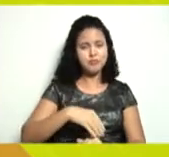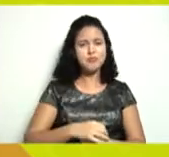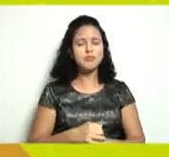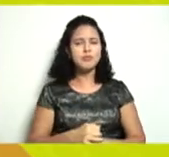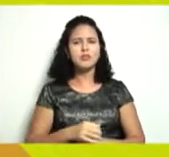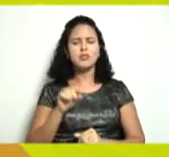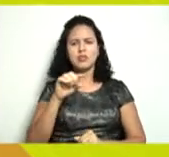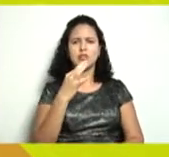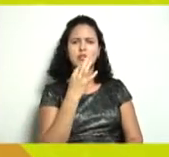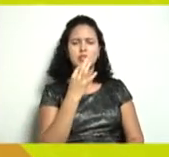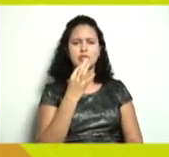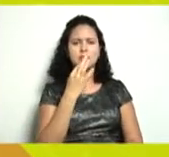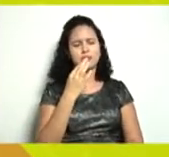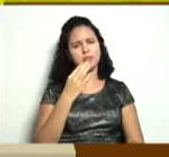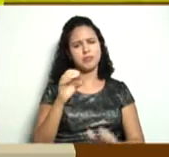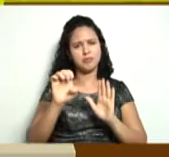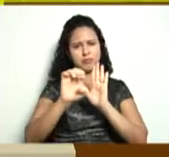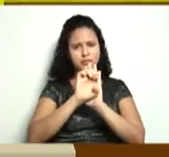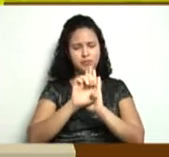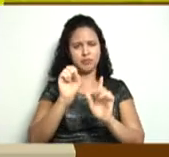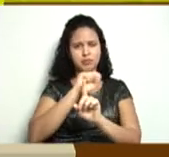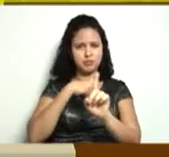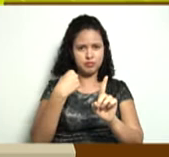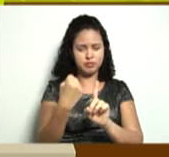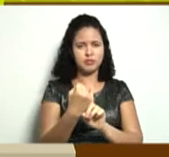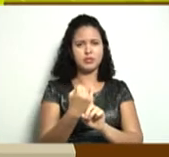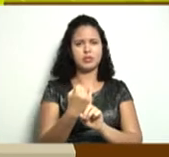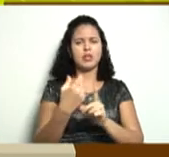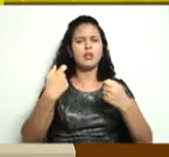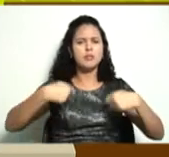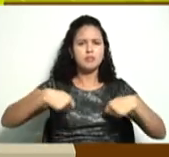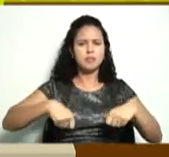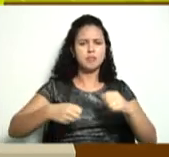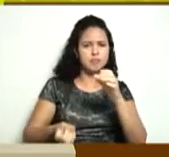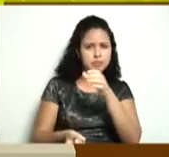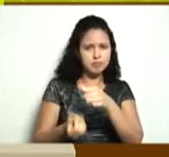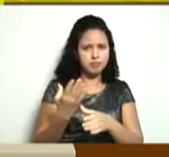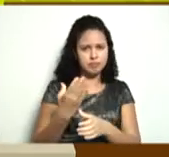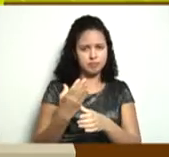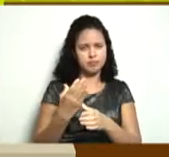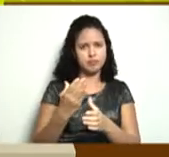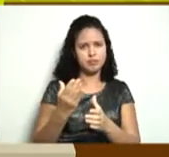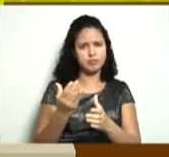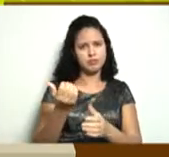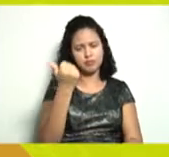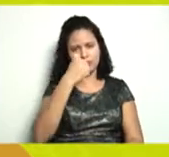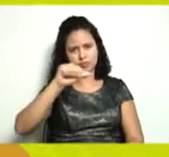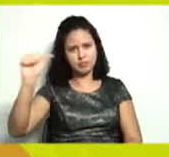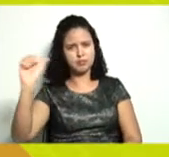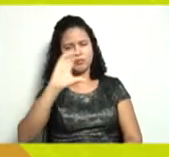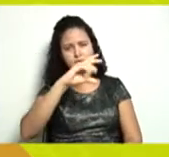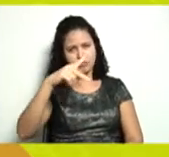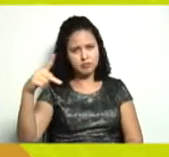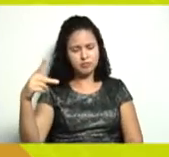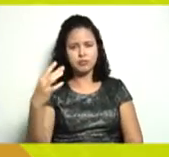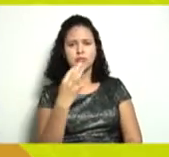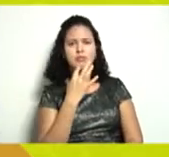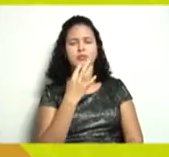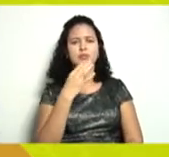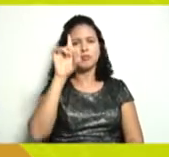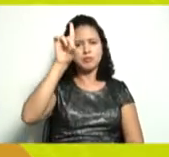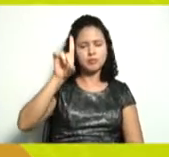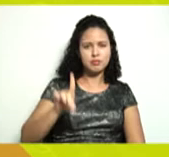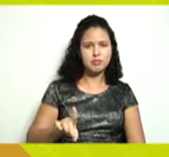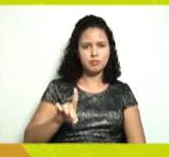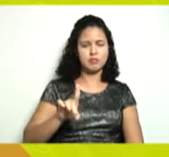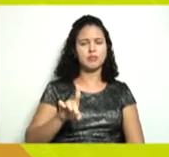vai conhecer o Estatuto Social. Vai ver os requisitos para a formação de uma sociedade cooperativa. Vai saber os direitos e